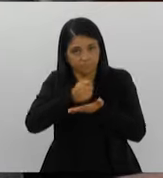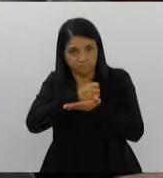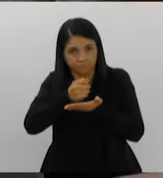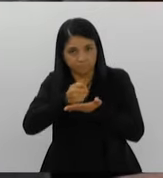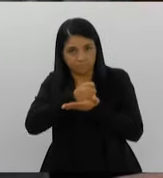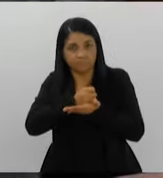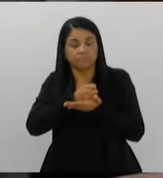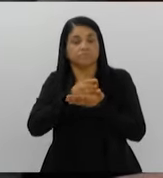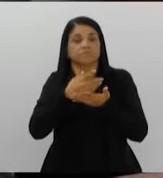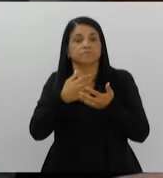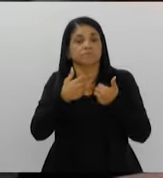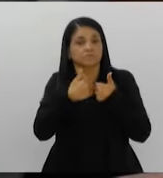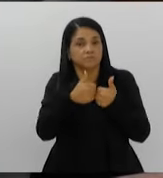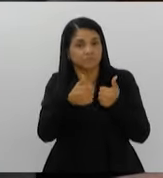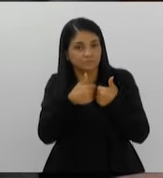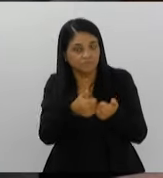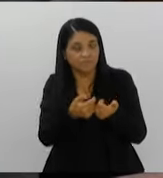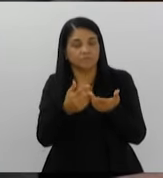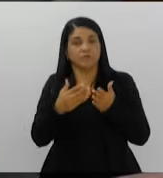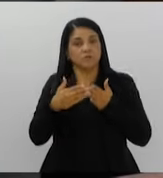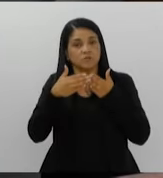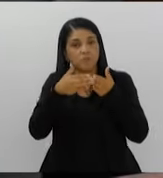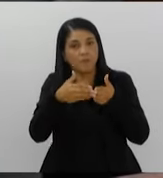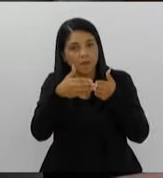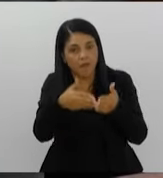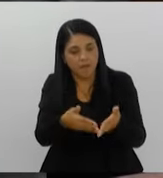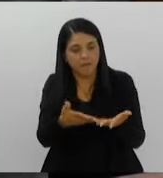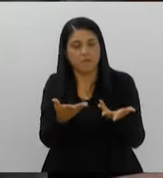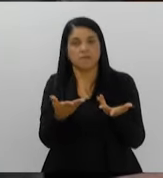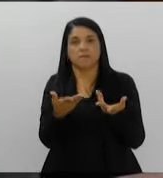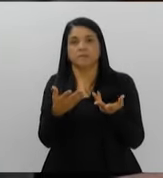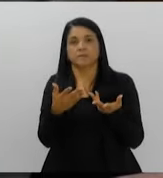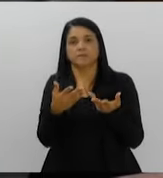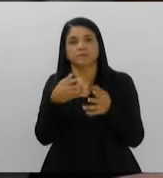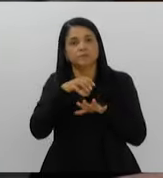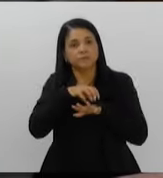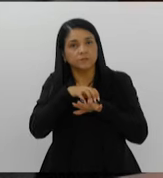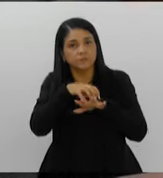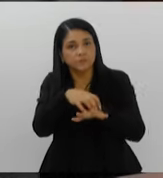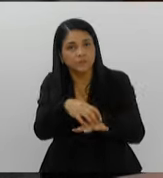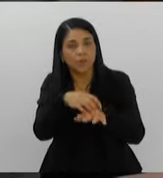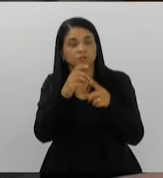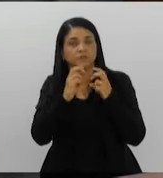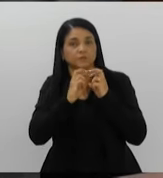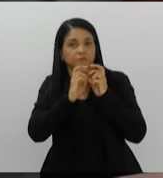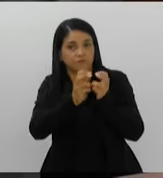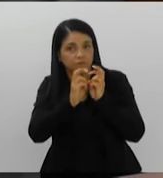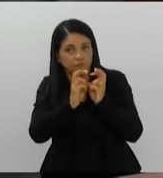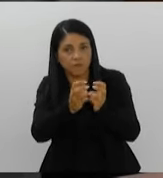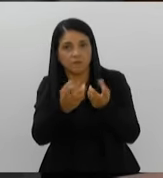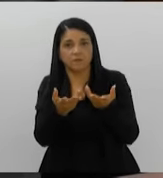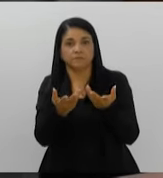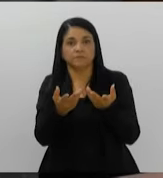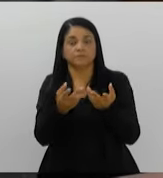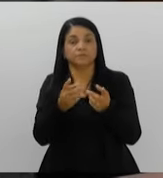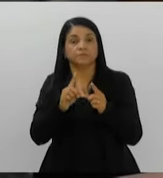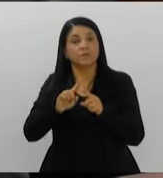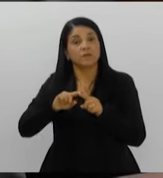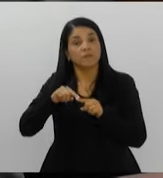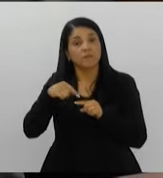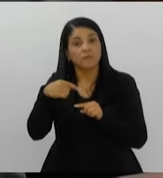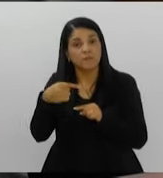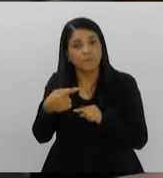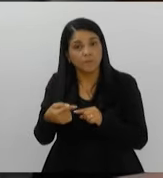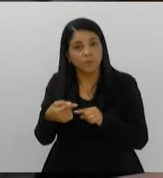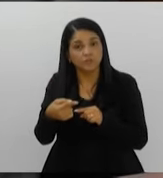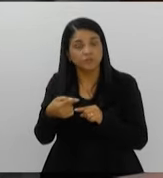de passageiro, do serviço de barca, do serviço de transporte ferroviário. E depois,